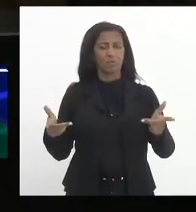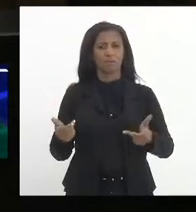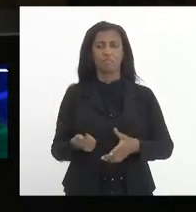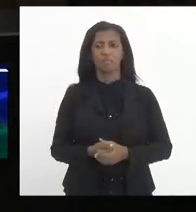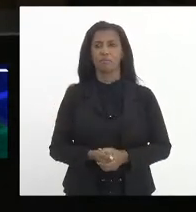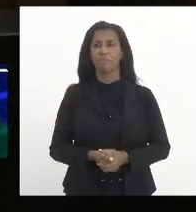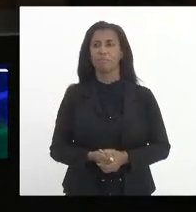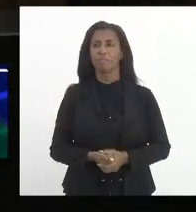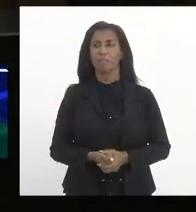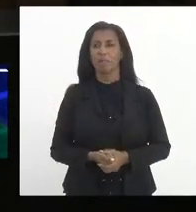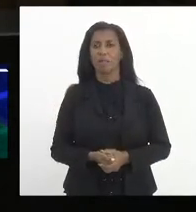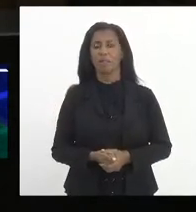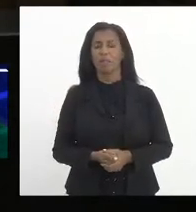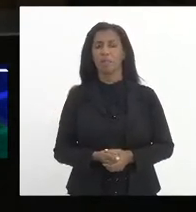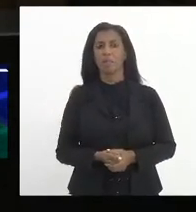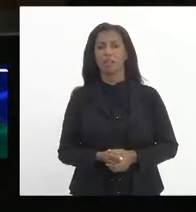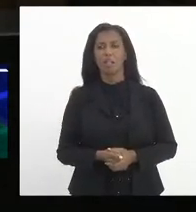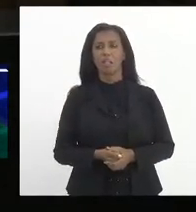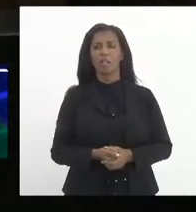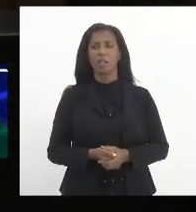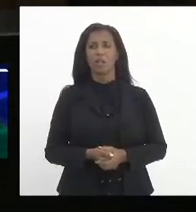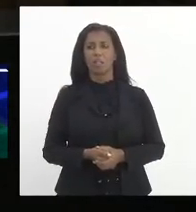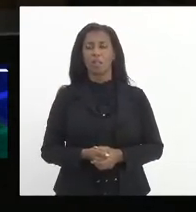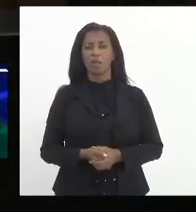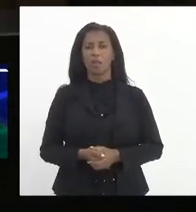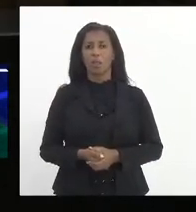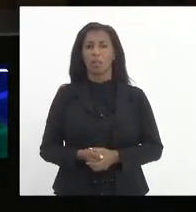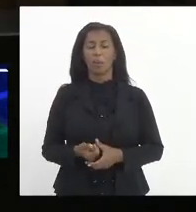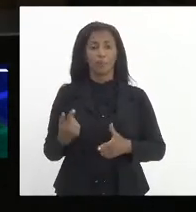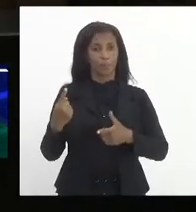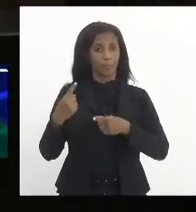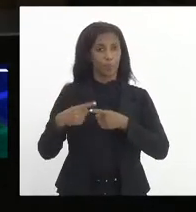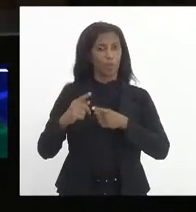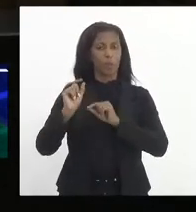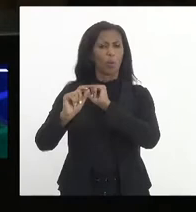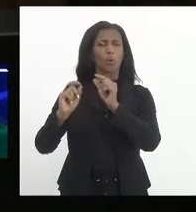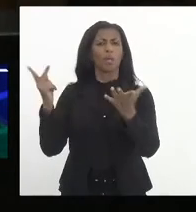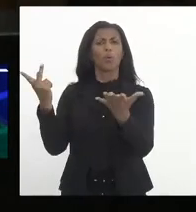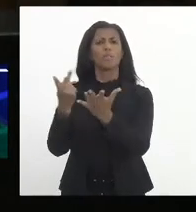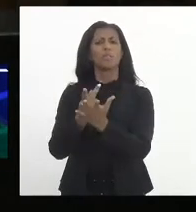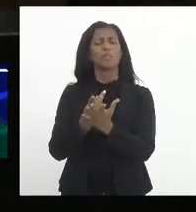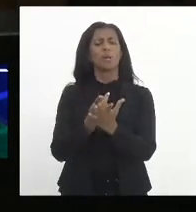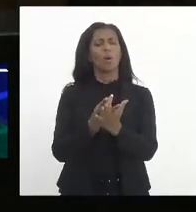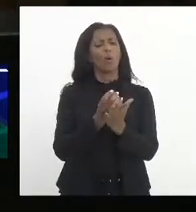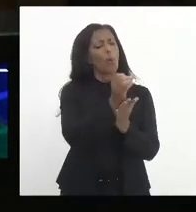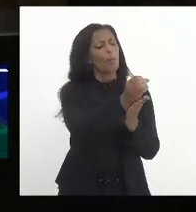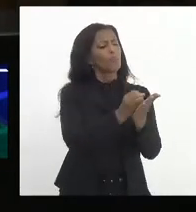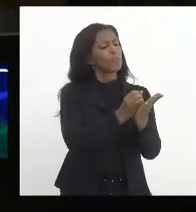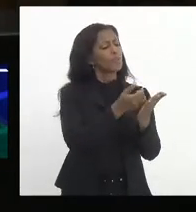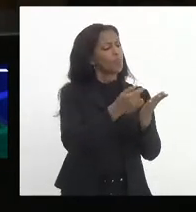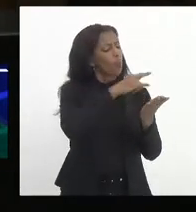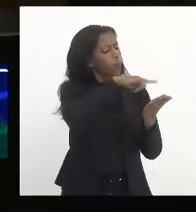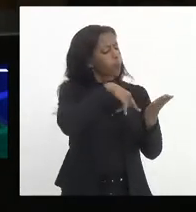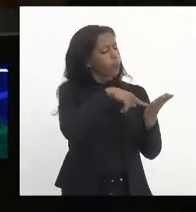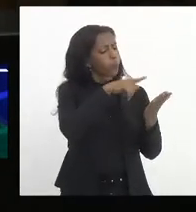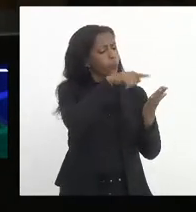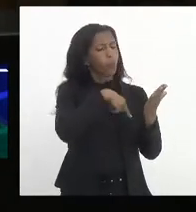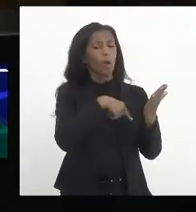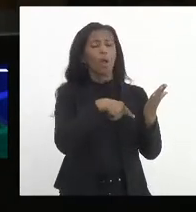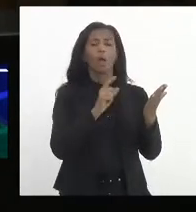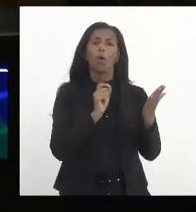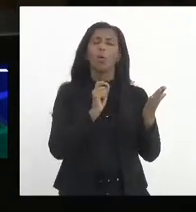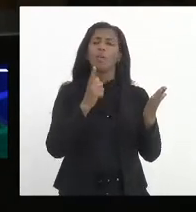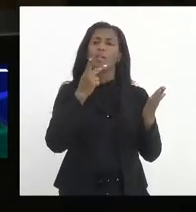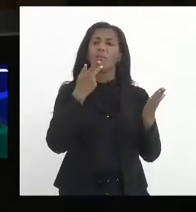de uma grande apreensão porque o que que esse documento diz e eu já